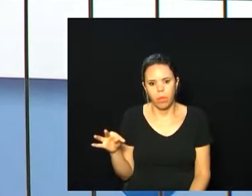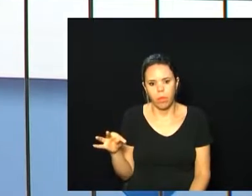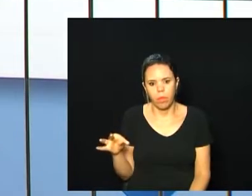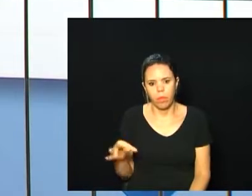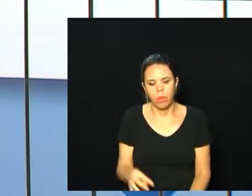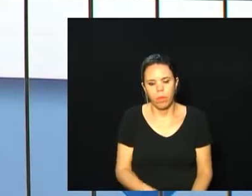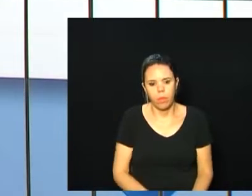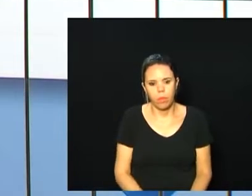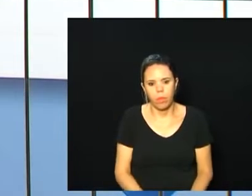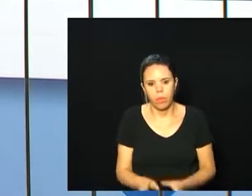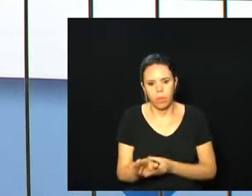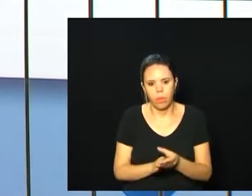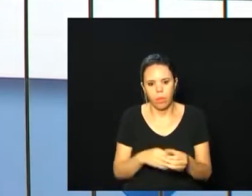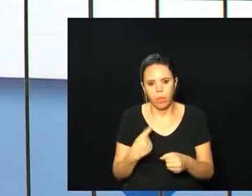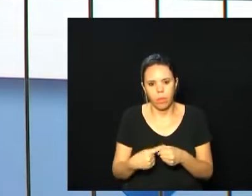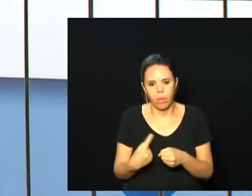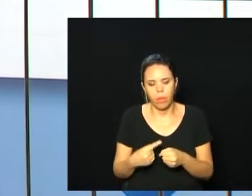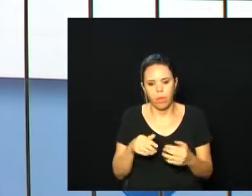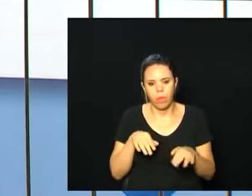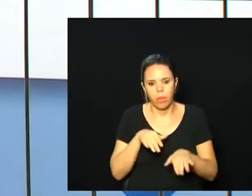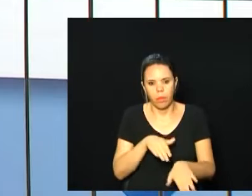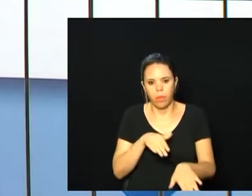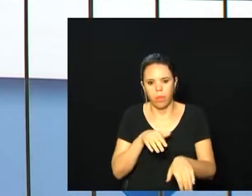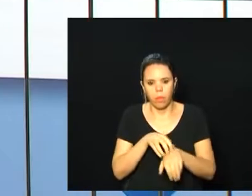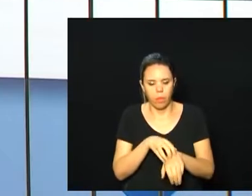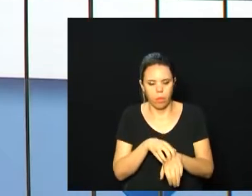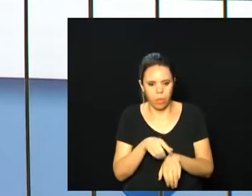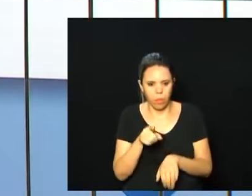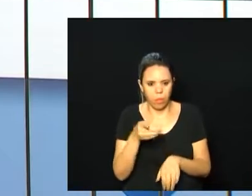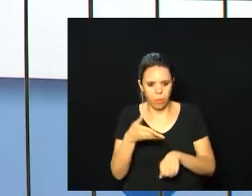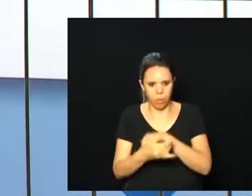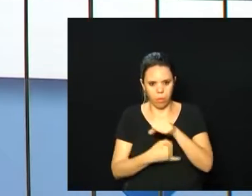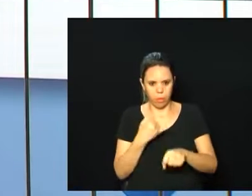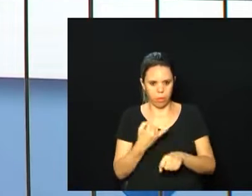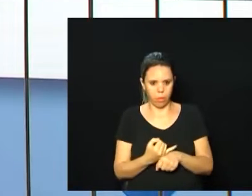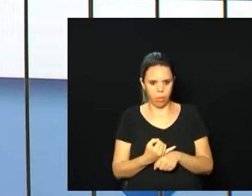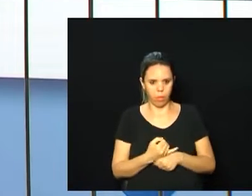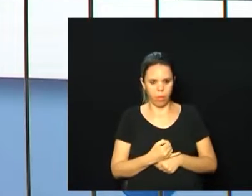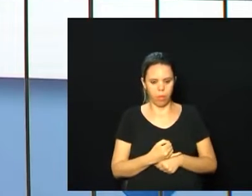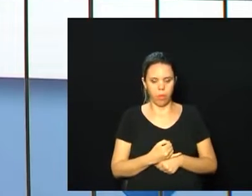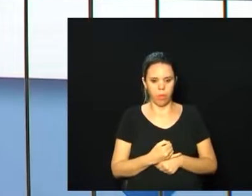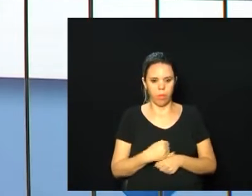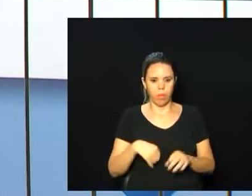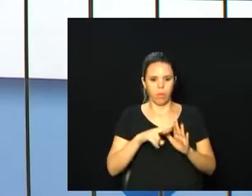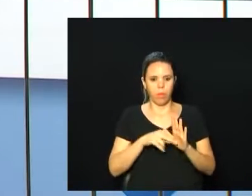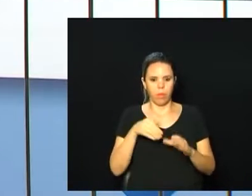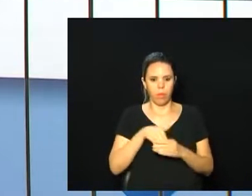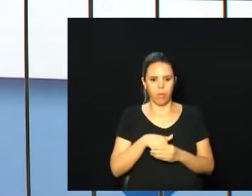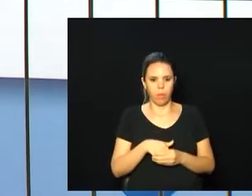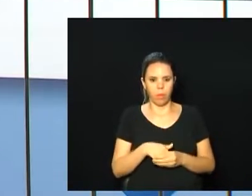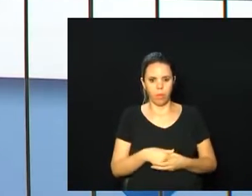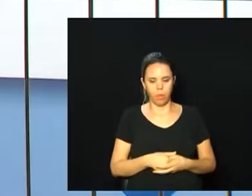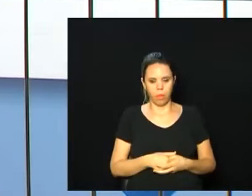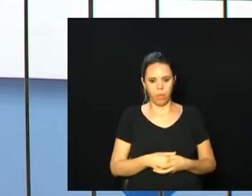CMTT é Conselho Municipal de Trânsito e Transporte. Então, você entra lá, tem todo um critério para votar nesse processo